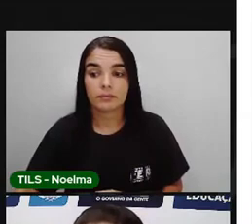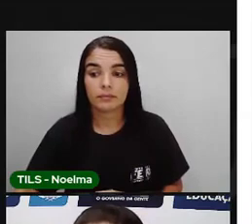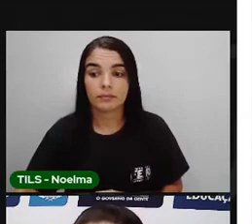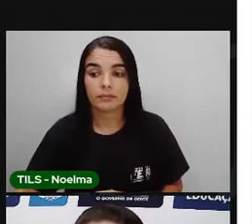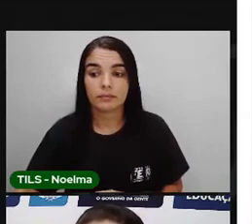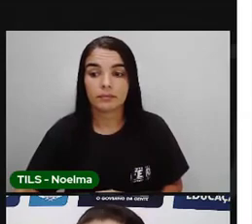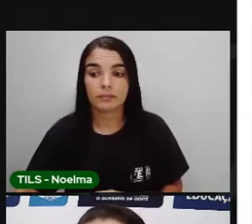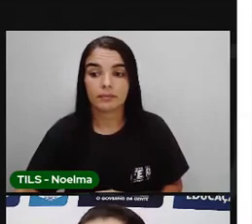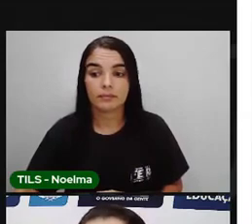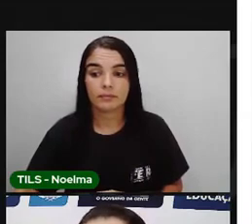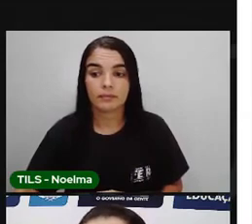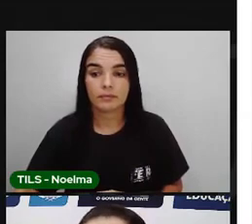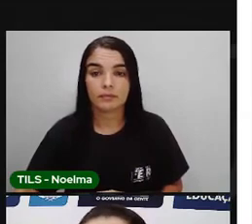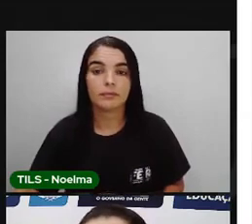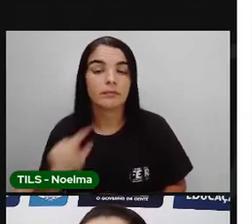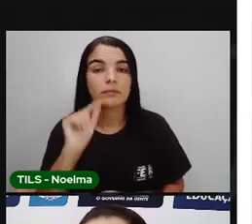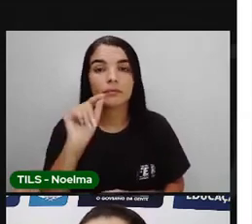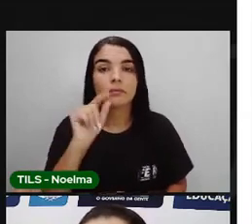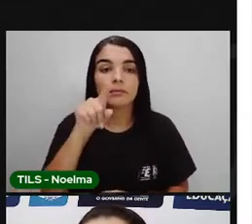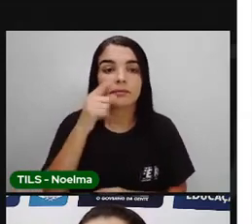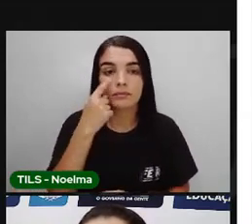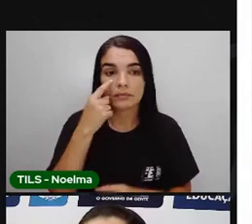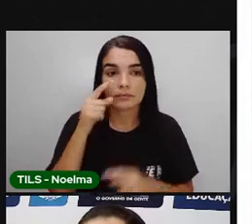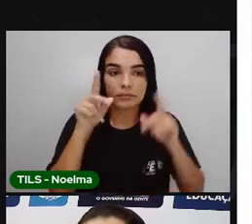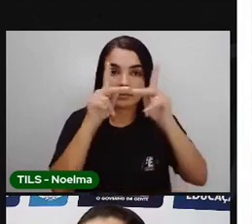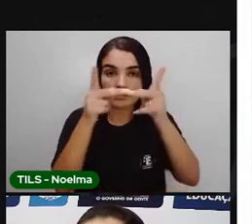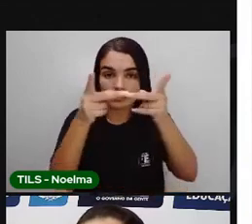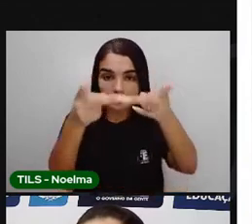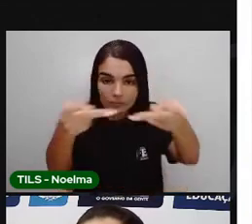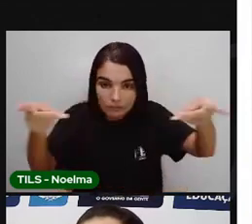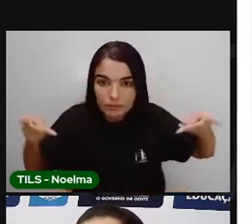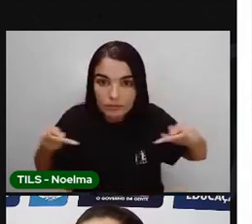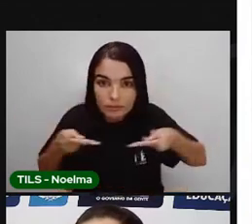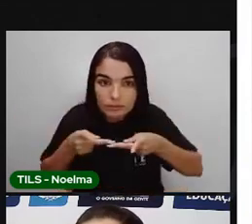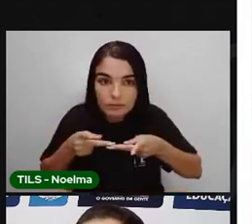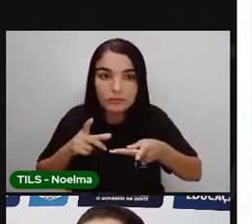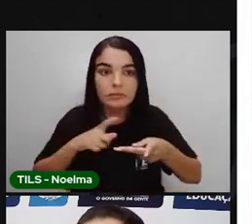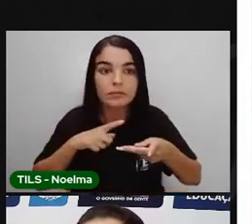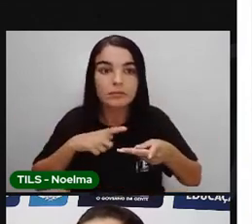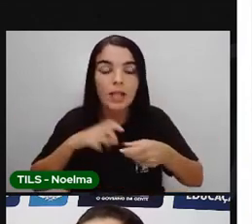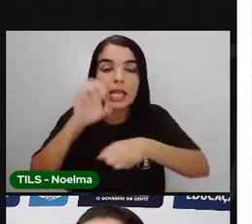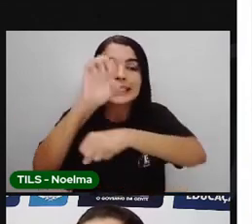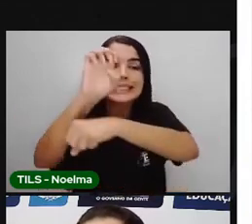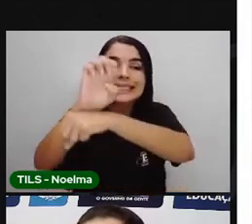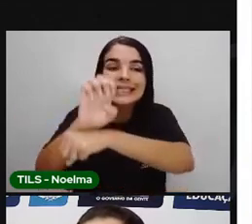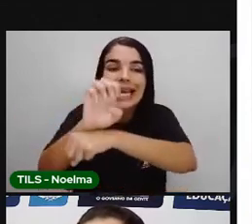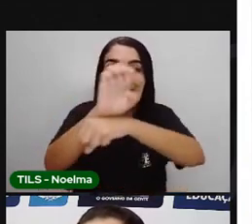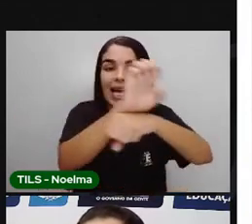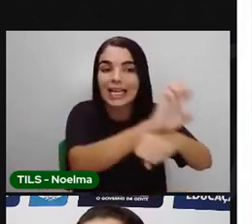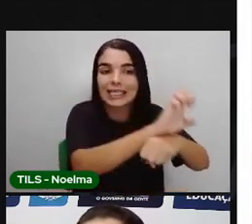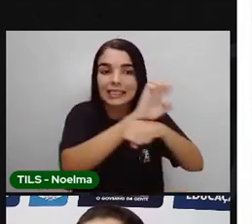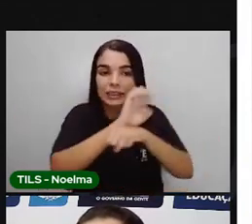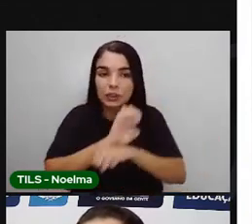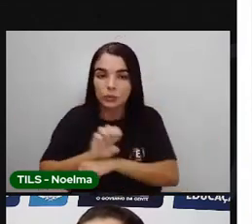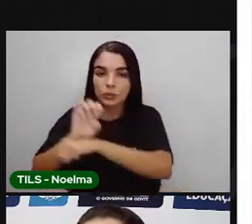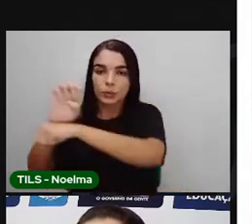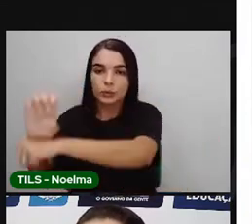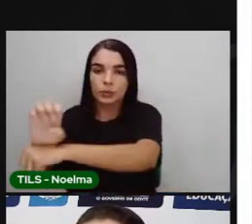A quilometragem. Aí entra os quatro maiores, onde nós